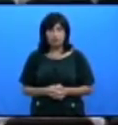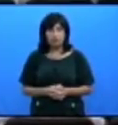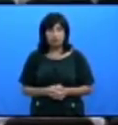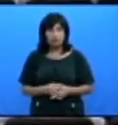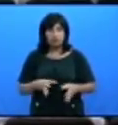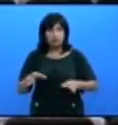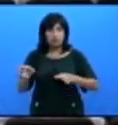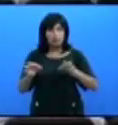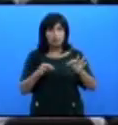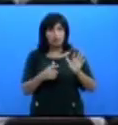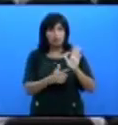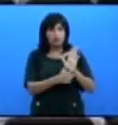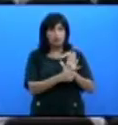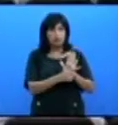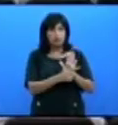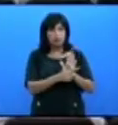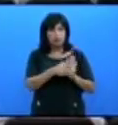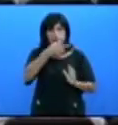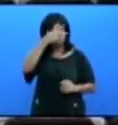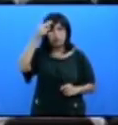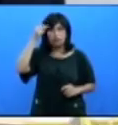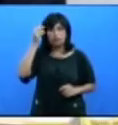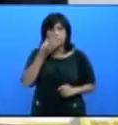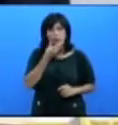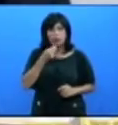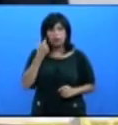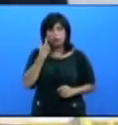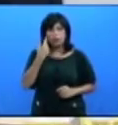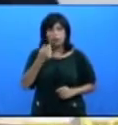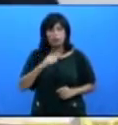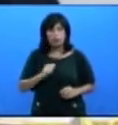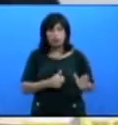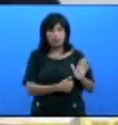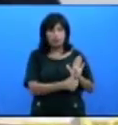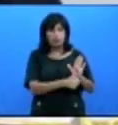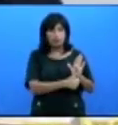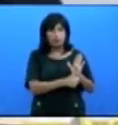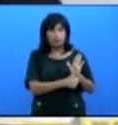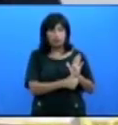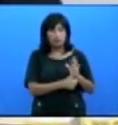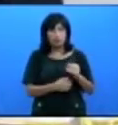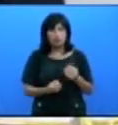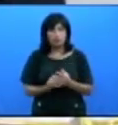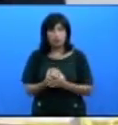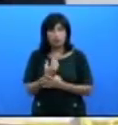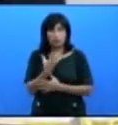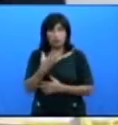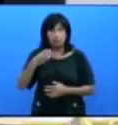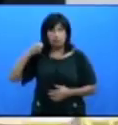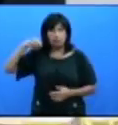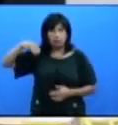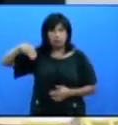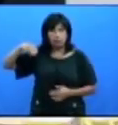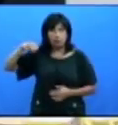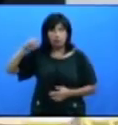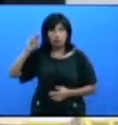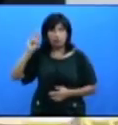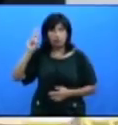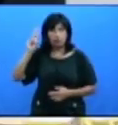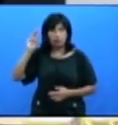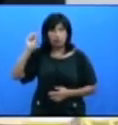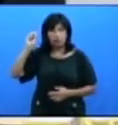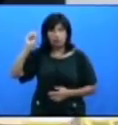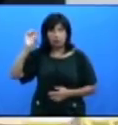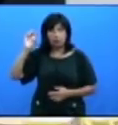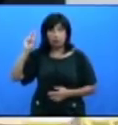Projeto de lei do senhor prefeito municipal. Artigo 1º. Fica criado o Museu Ferroviário Moisés